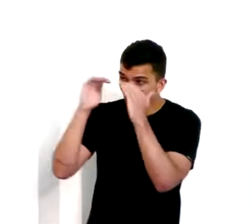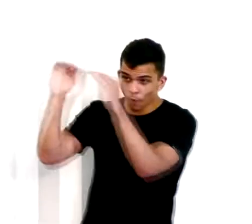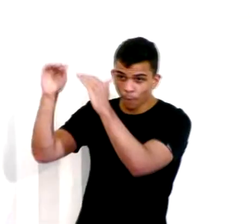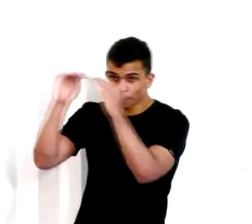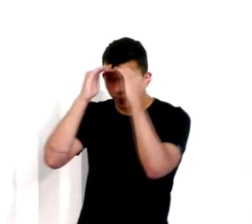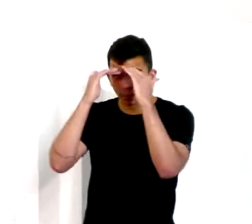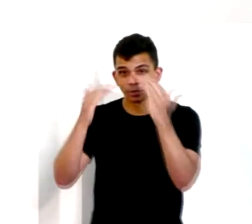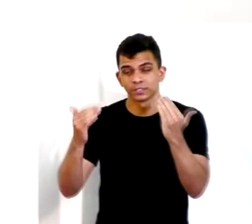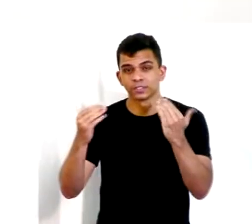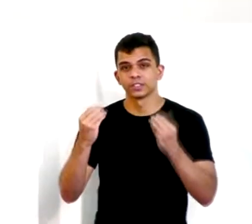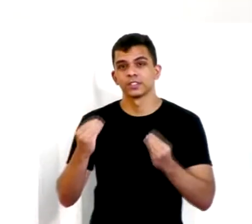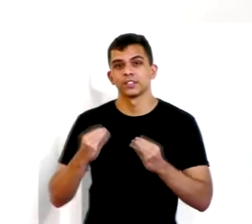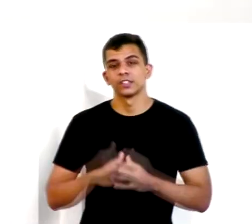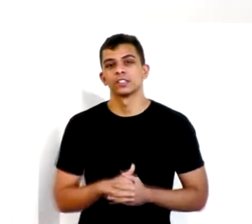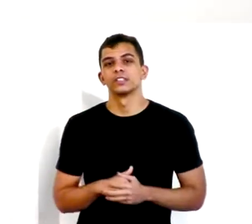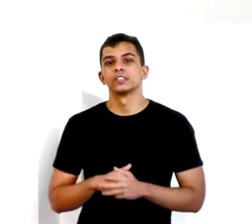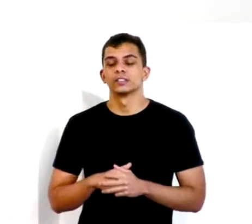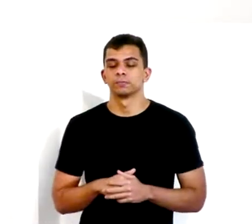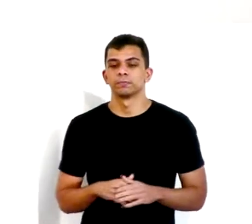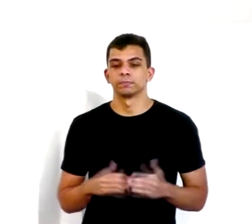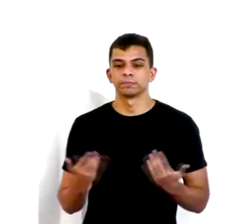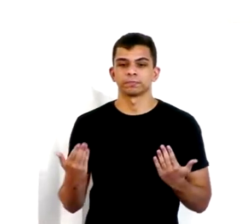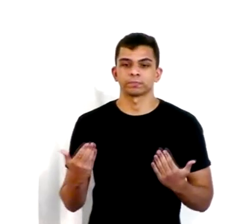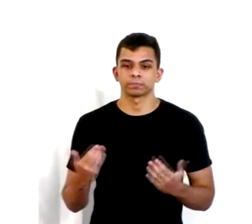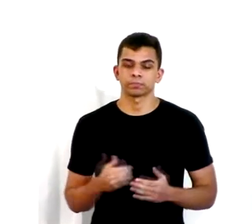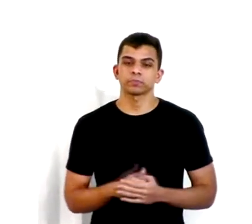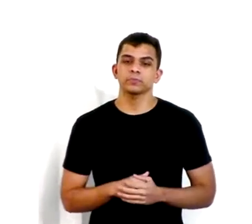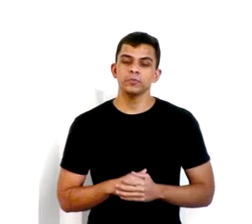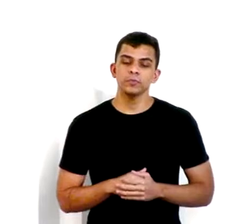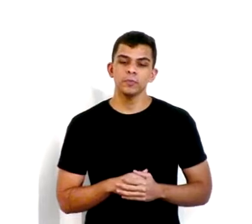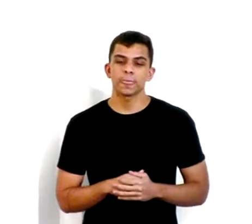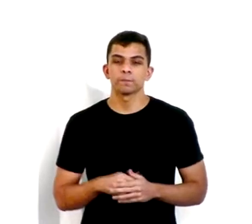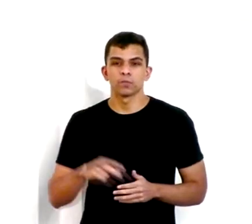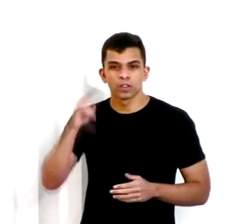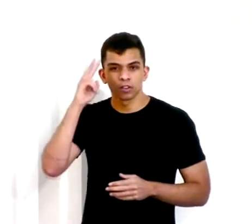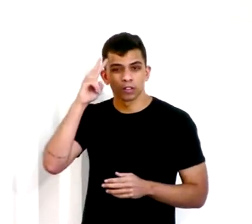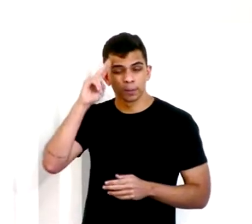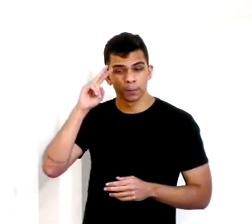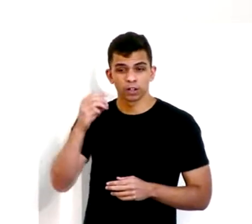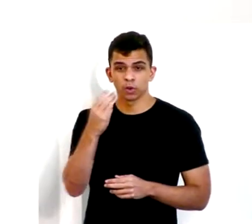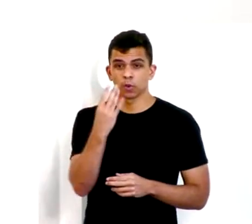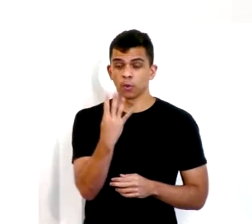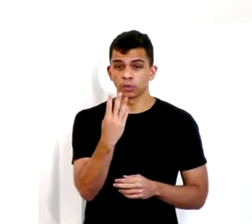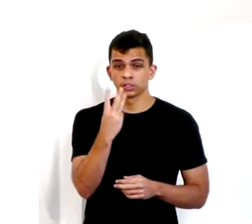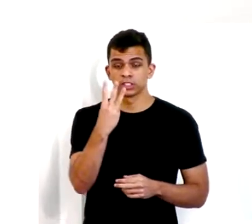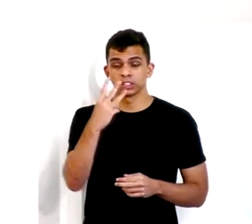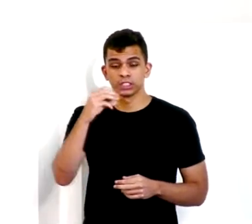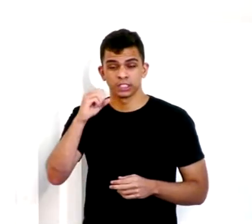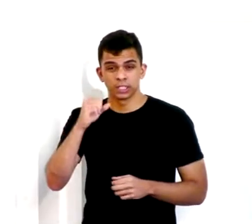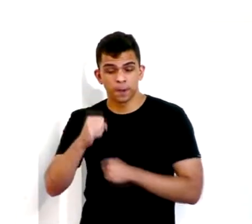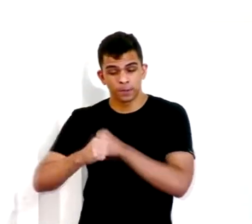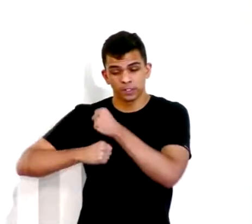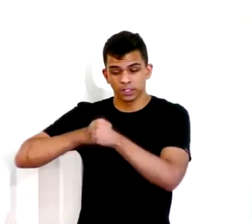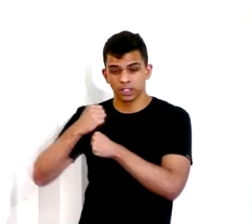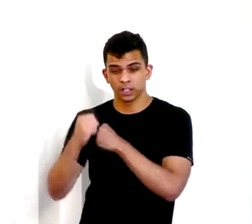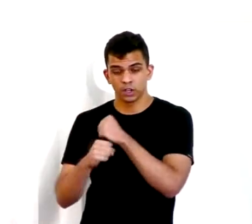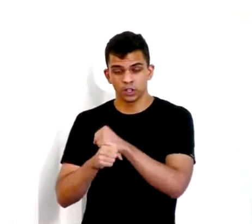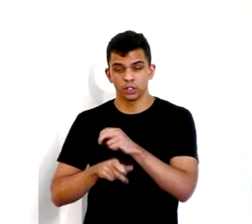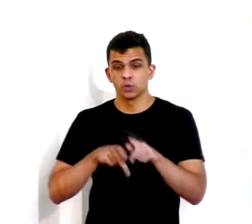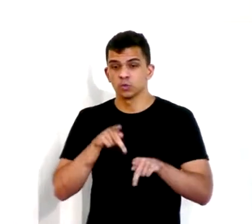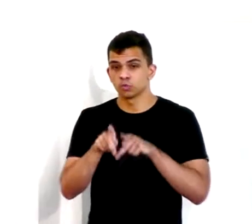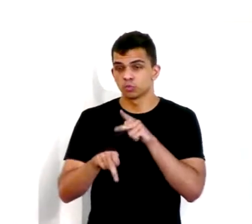Então Spurgeon faz nos lembrar dos 430 anos que o povo de Deus passou